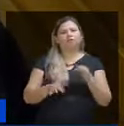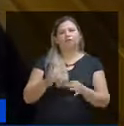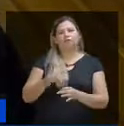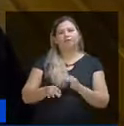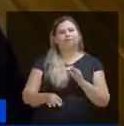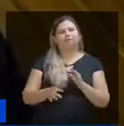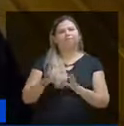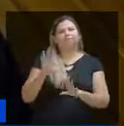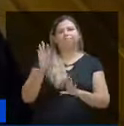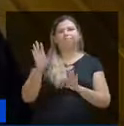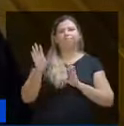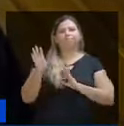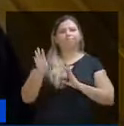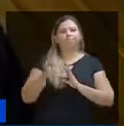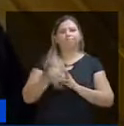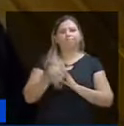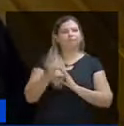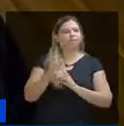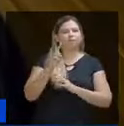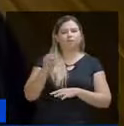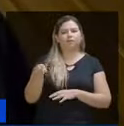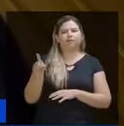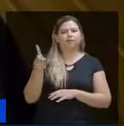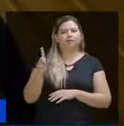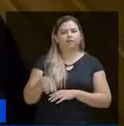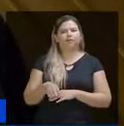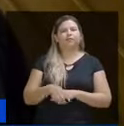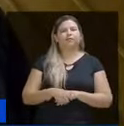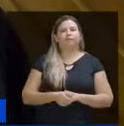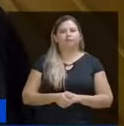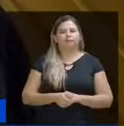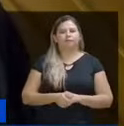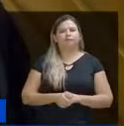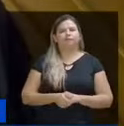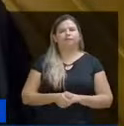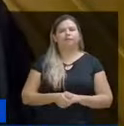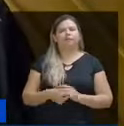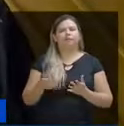Com esses pontos todos detalhados